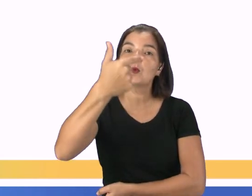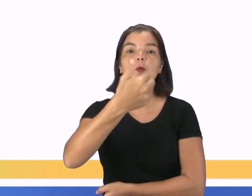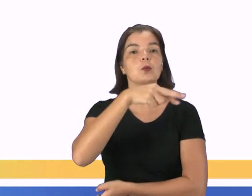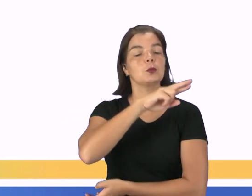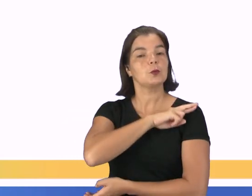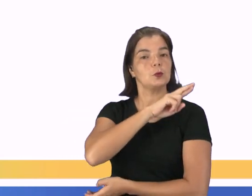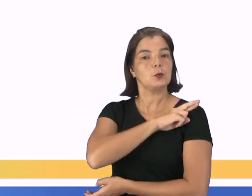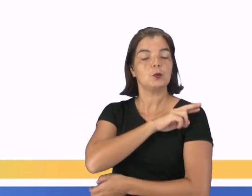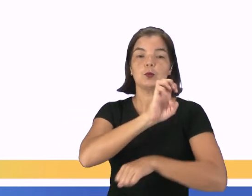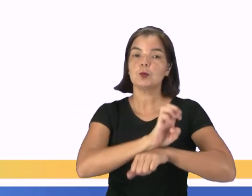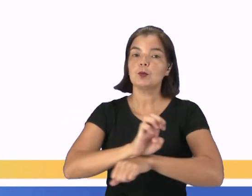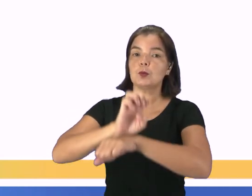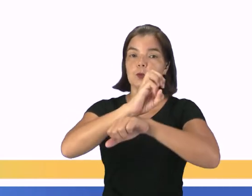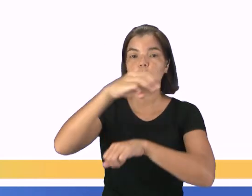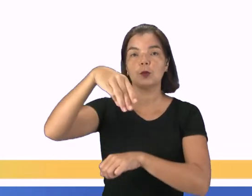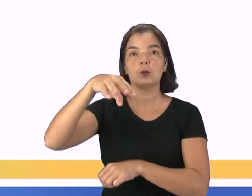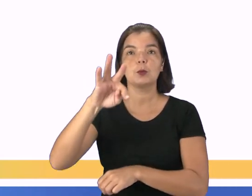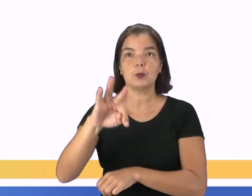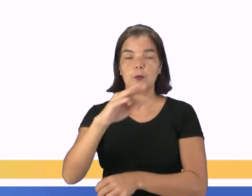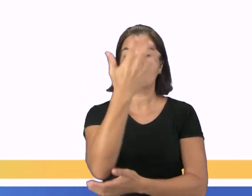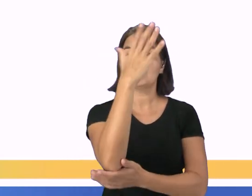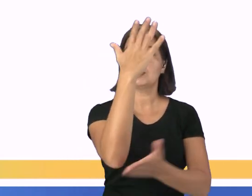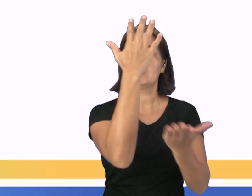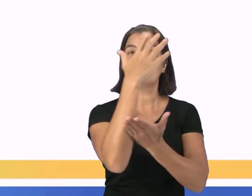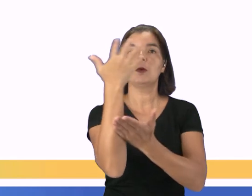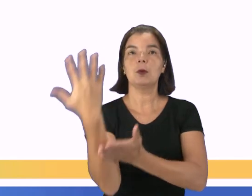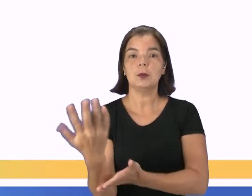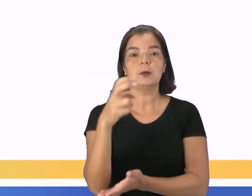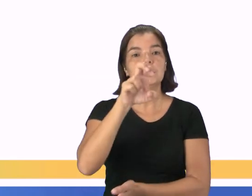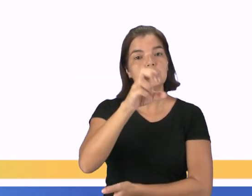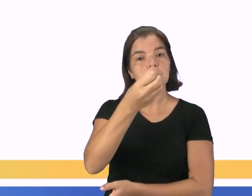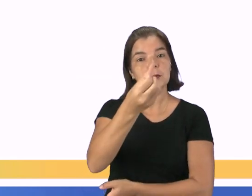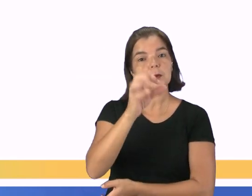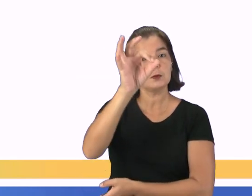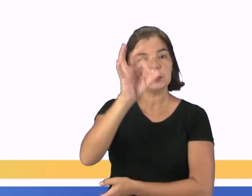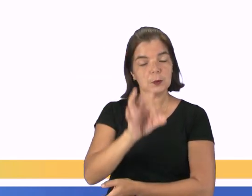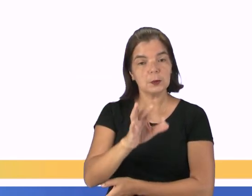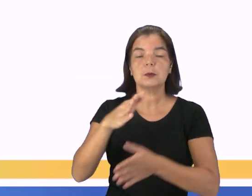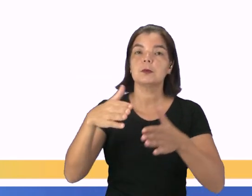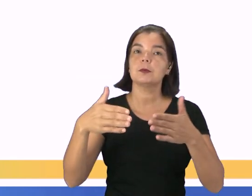8.157,36. Então, a nova área desmatada corresponde a